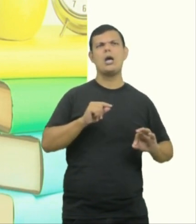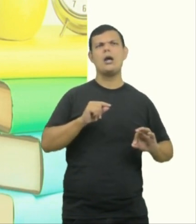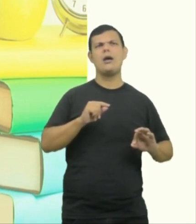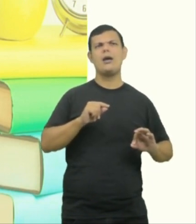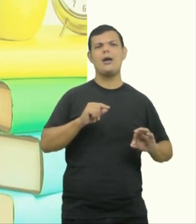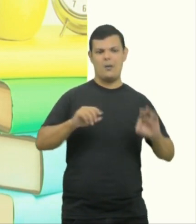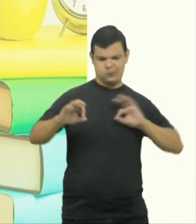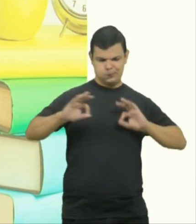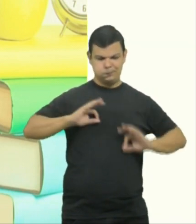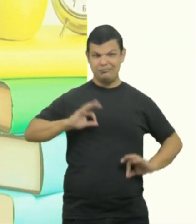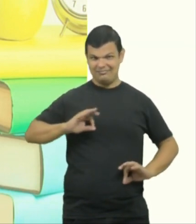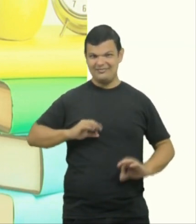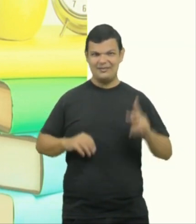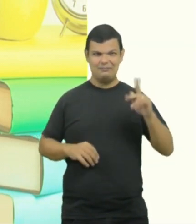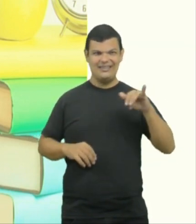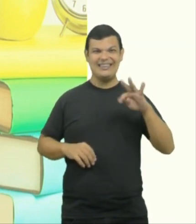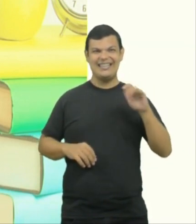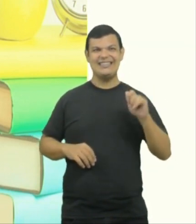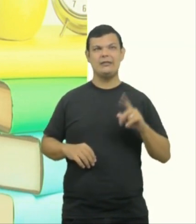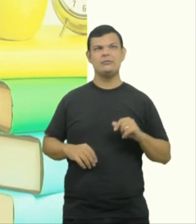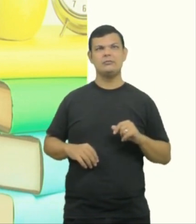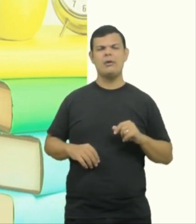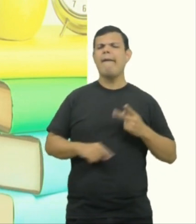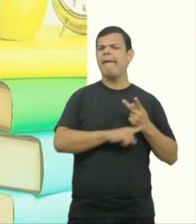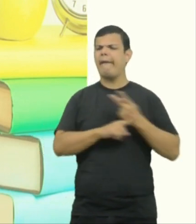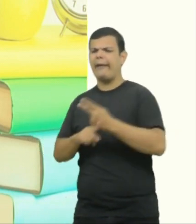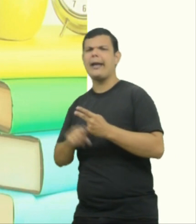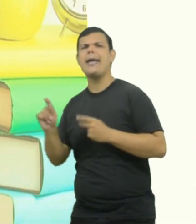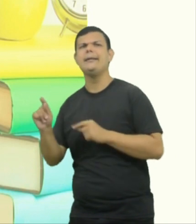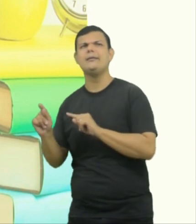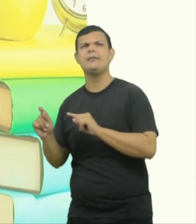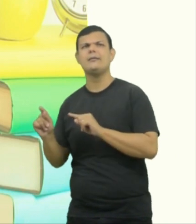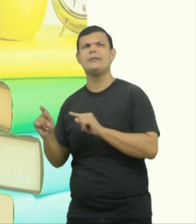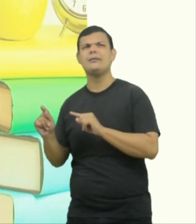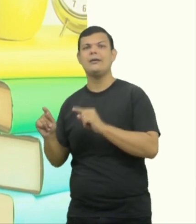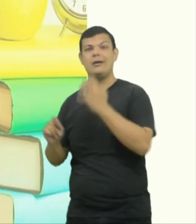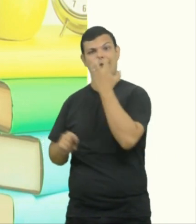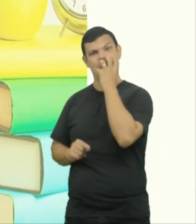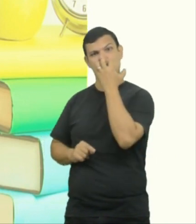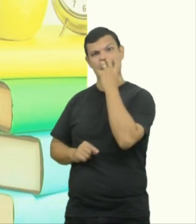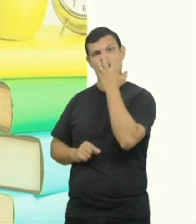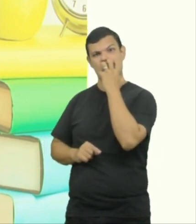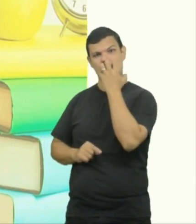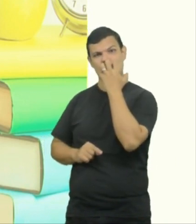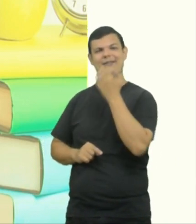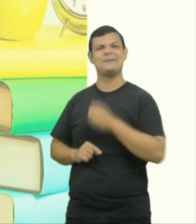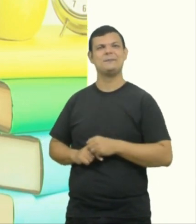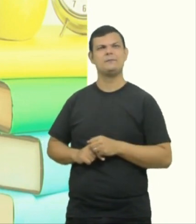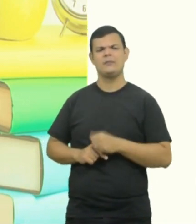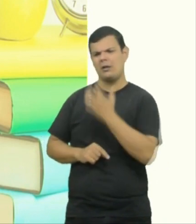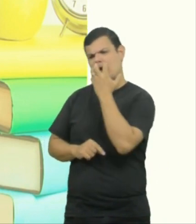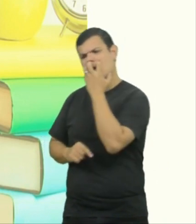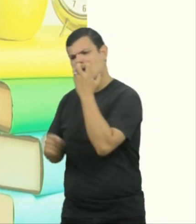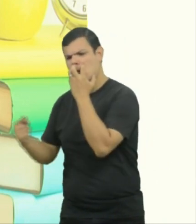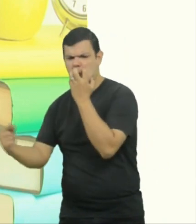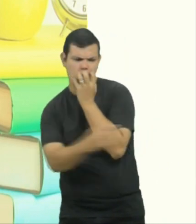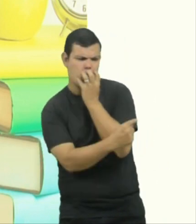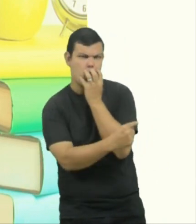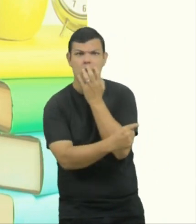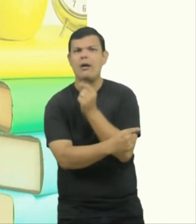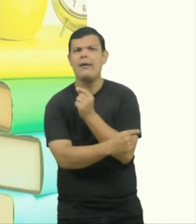caçador. E esse caçador carregava o quê? Uma espingarda, que é uma arma de fogo, né? Bora lá. Quem o caçador procurou? Fácil. Foi